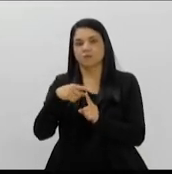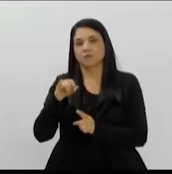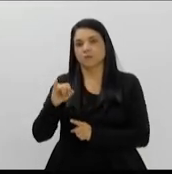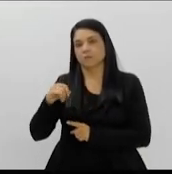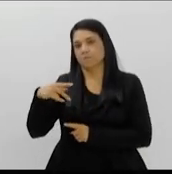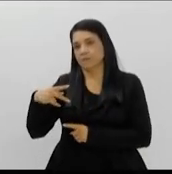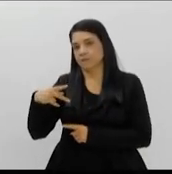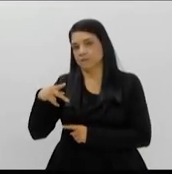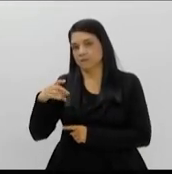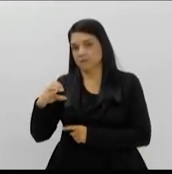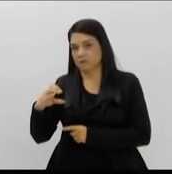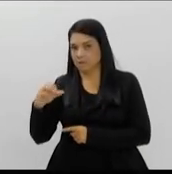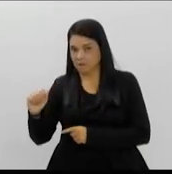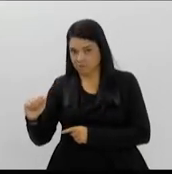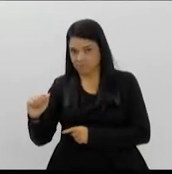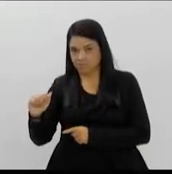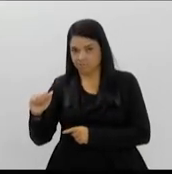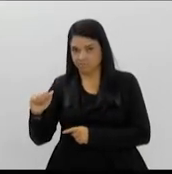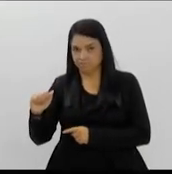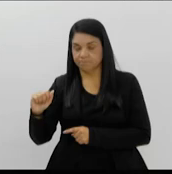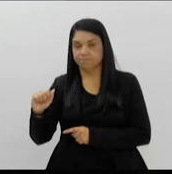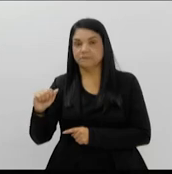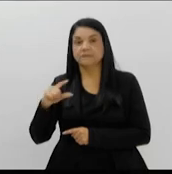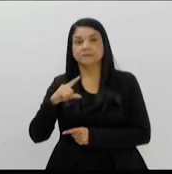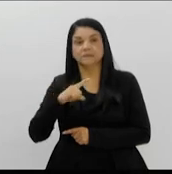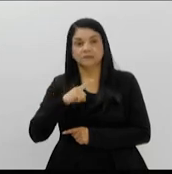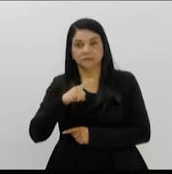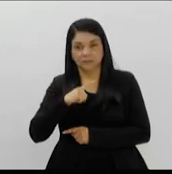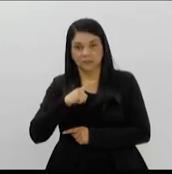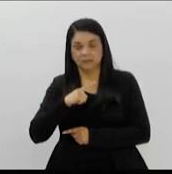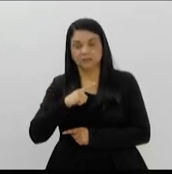IPCA. E ainda temas